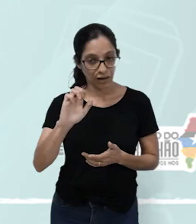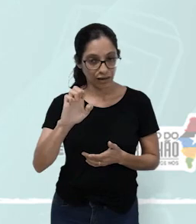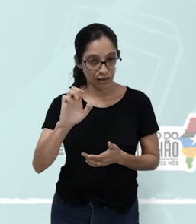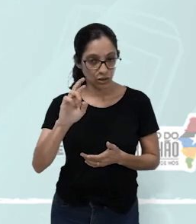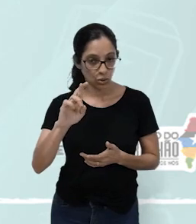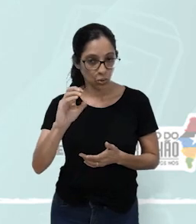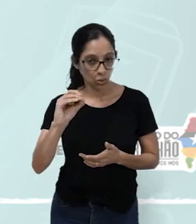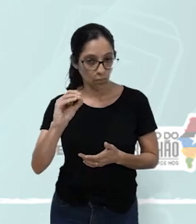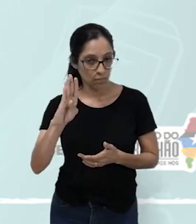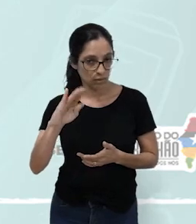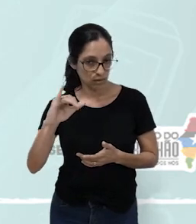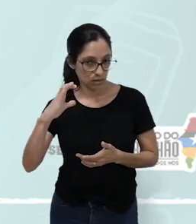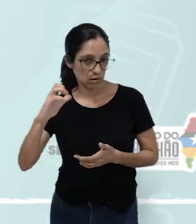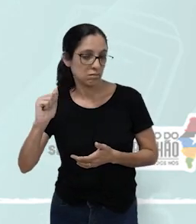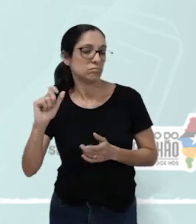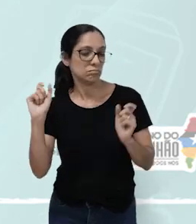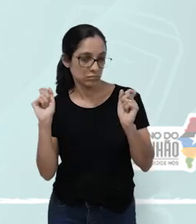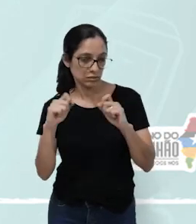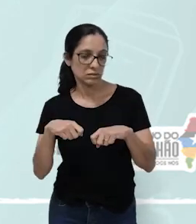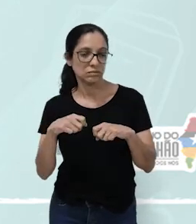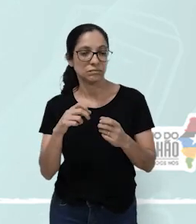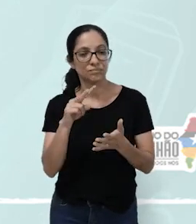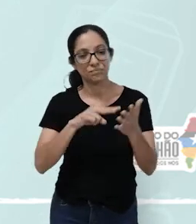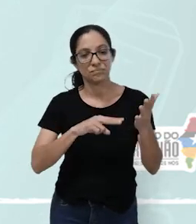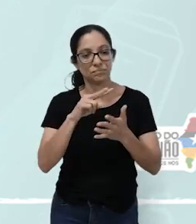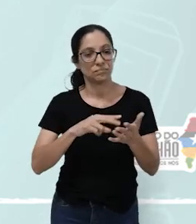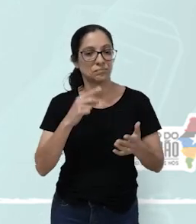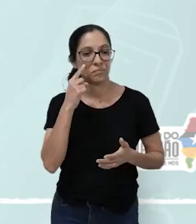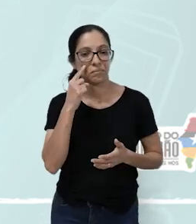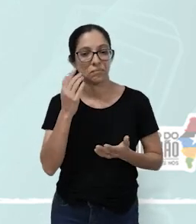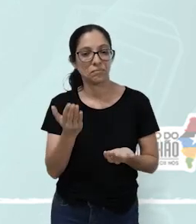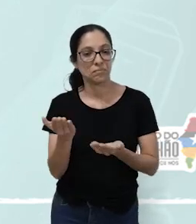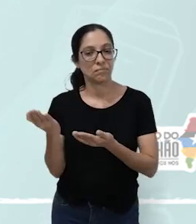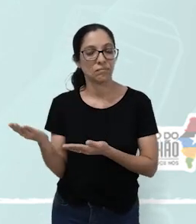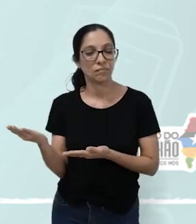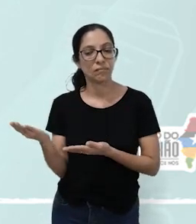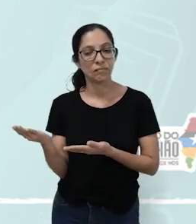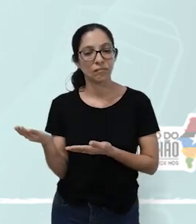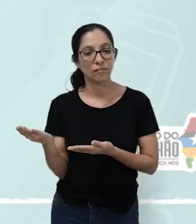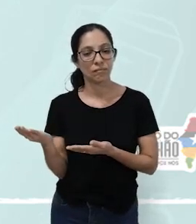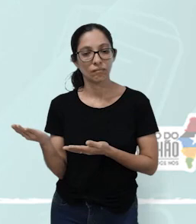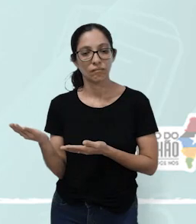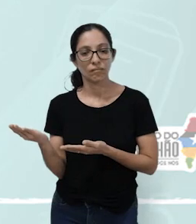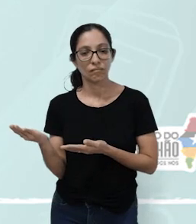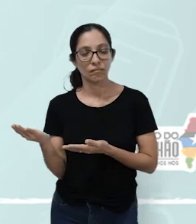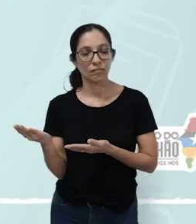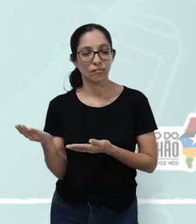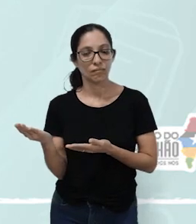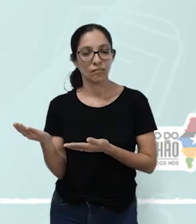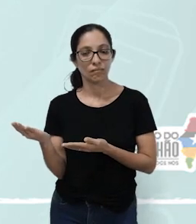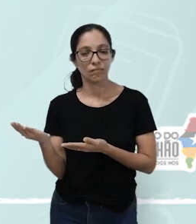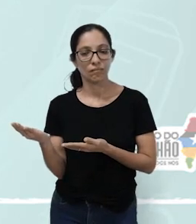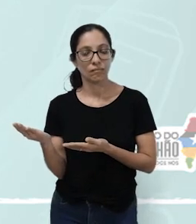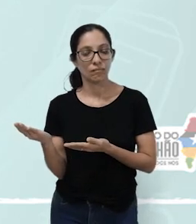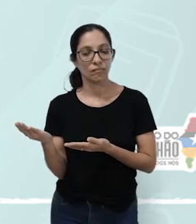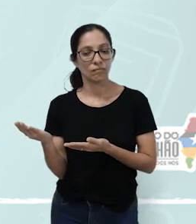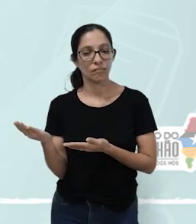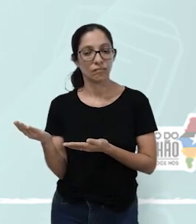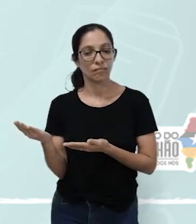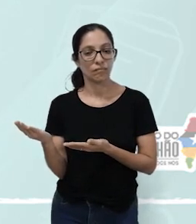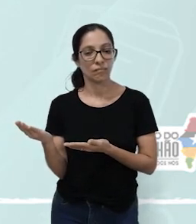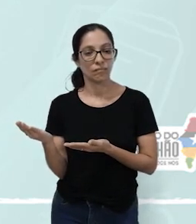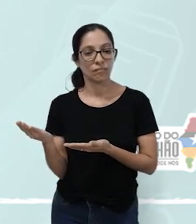que permite efetuar um esforço durante um tempo considerável, suportando a fadiga dele resultante